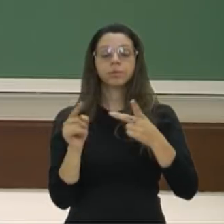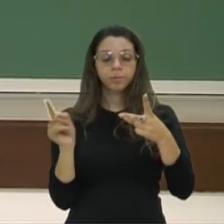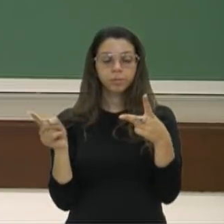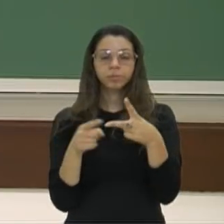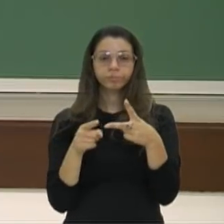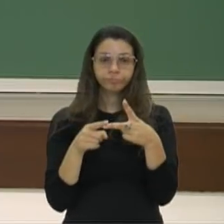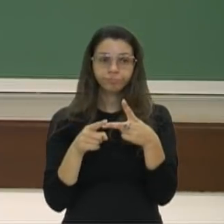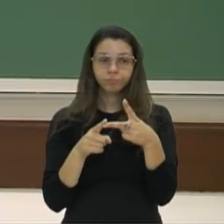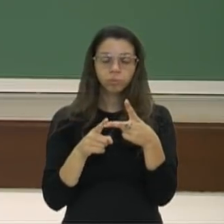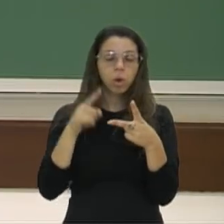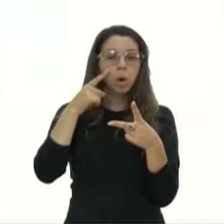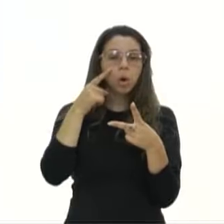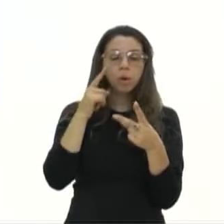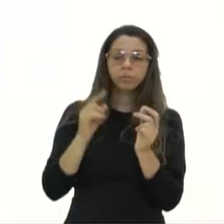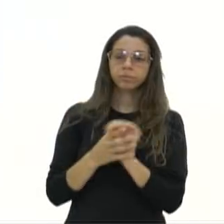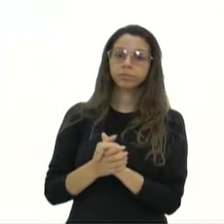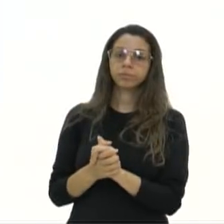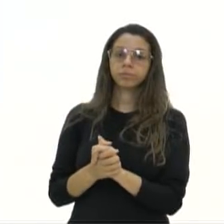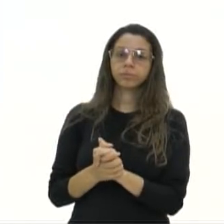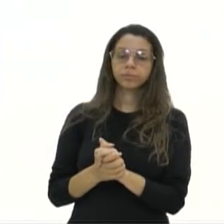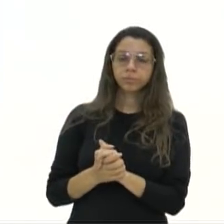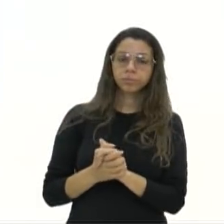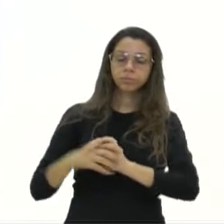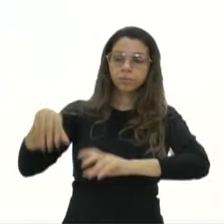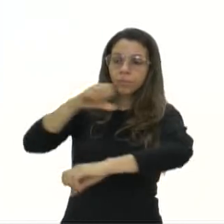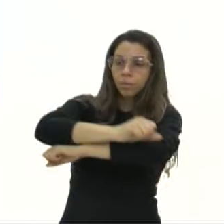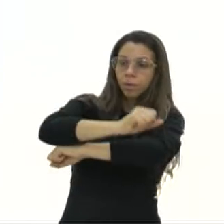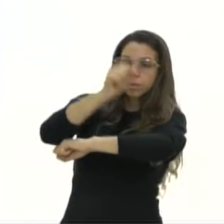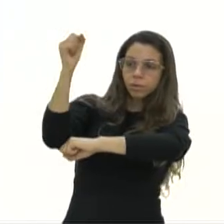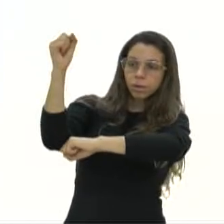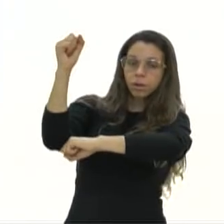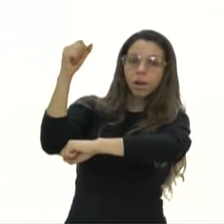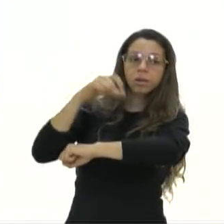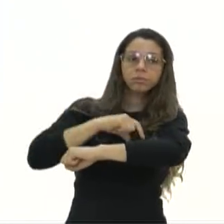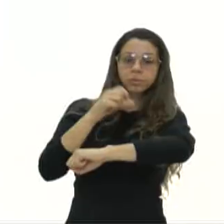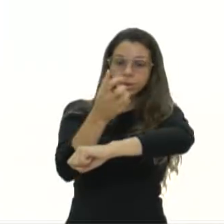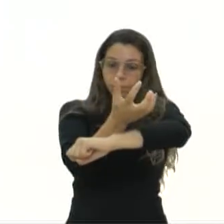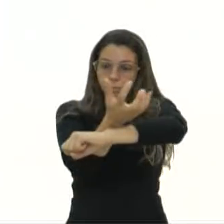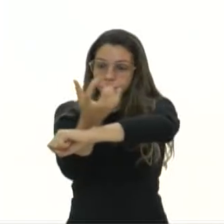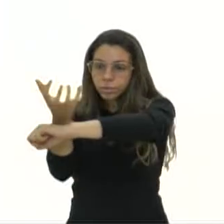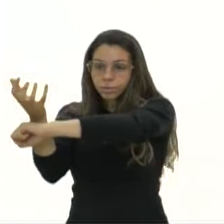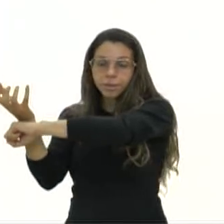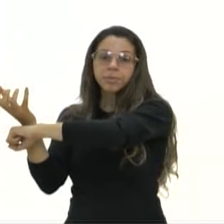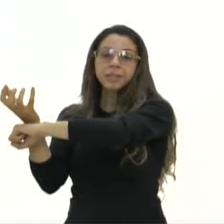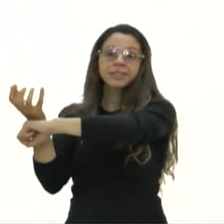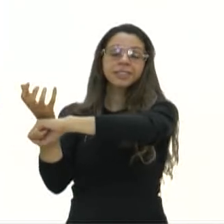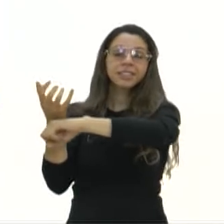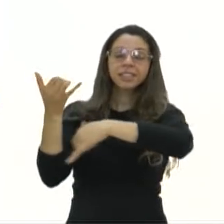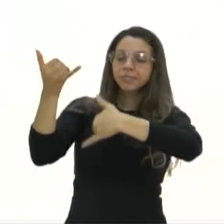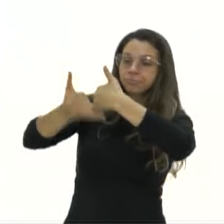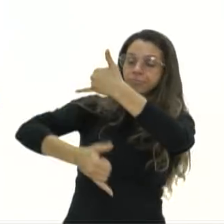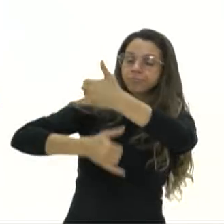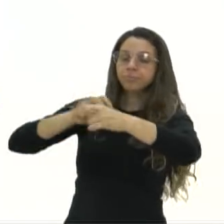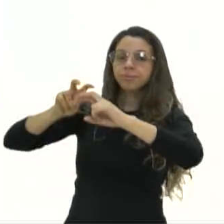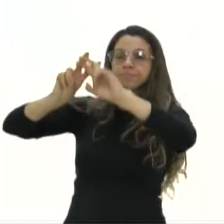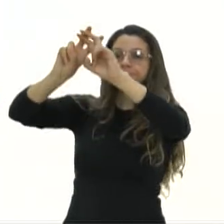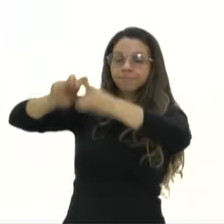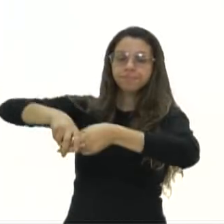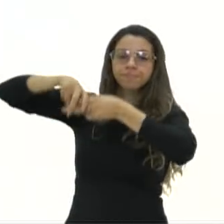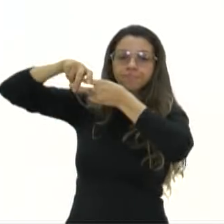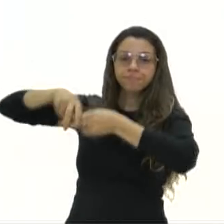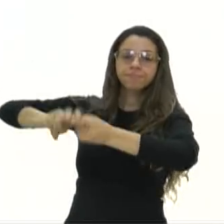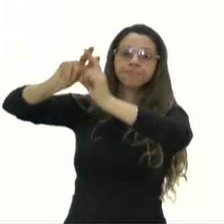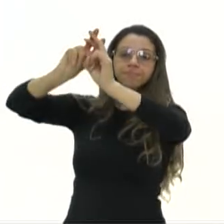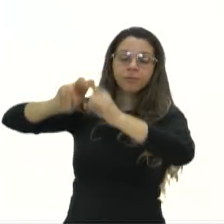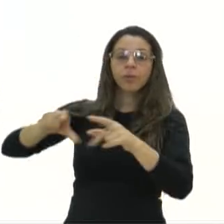de novo lá pela janela? Percebam na janela, tem um parquinho, tem um quintal, tem um balanço, tem um